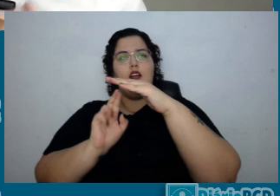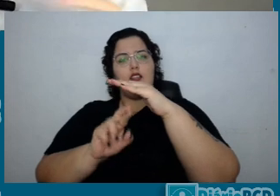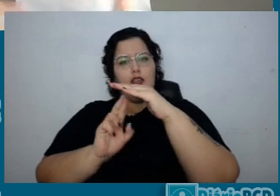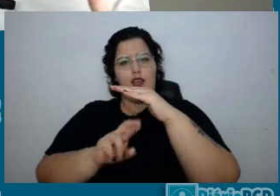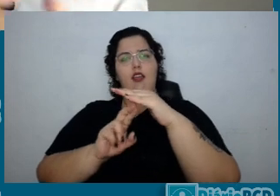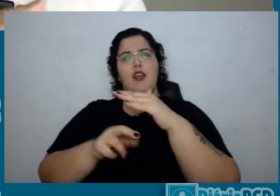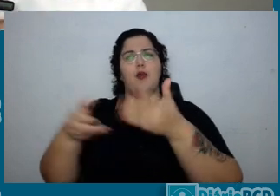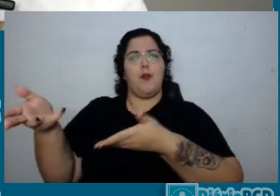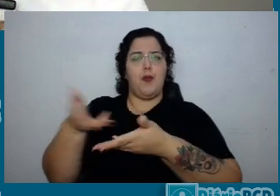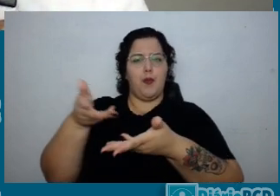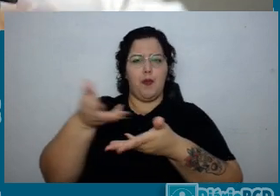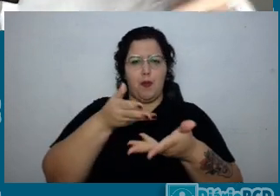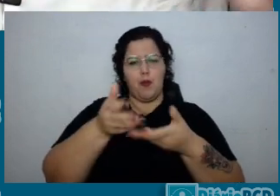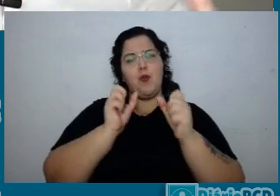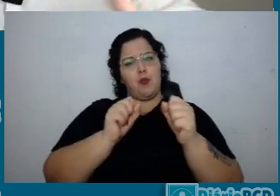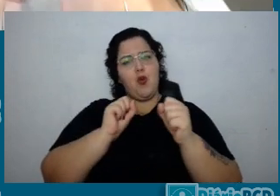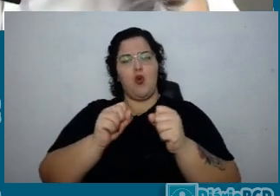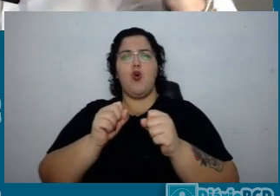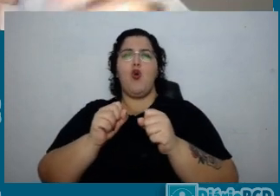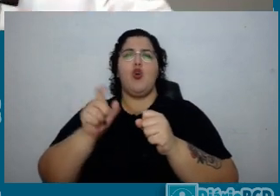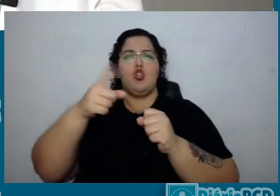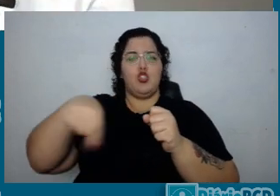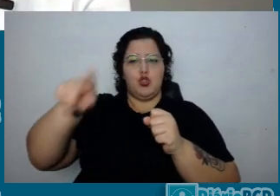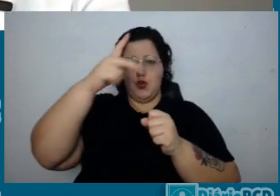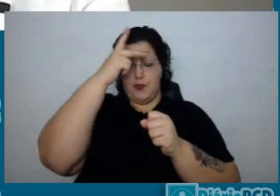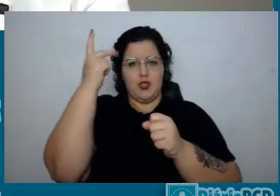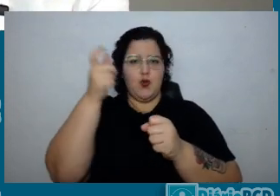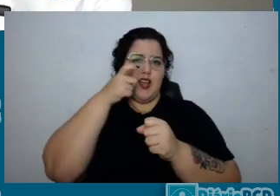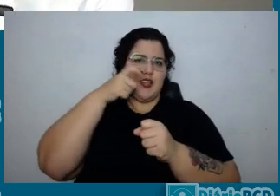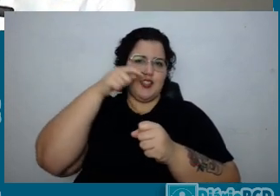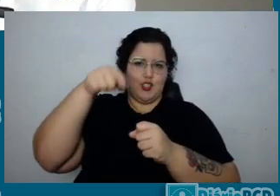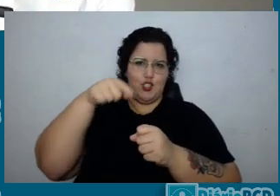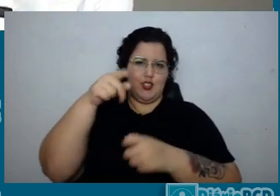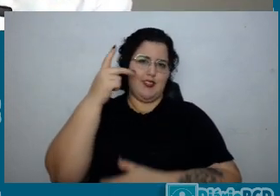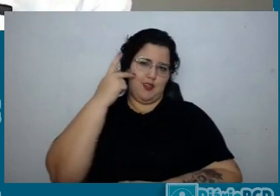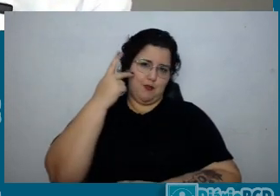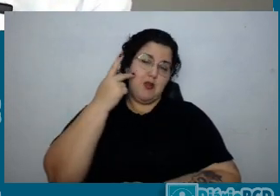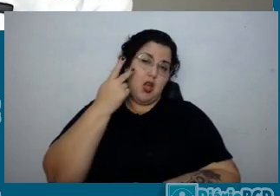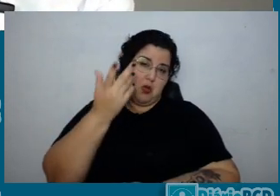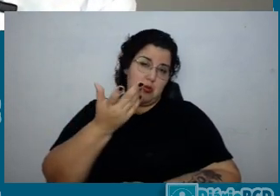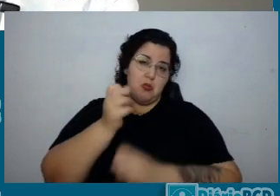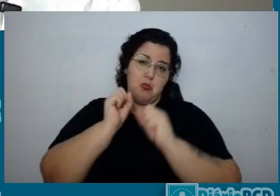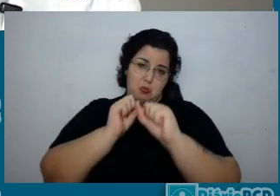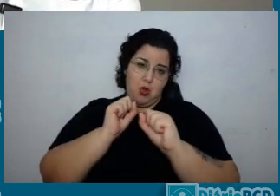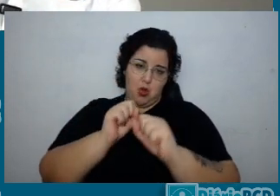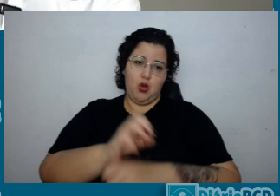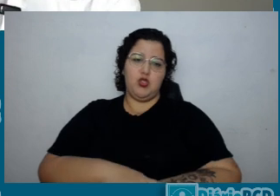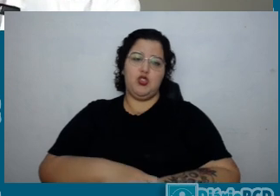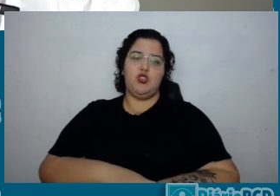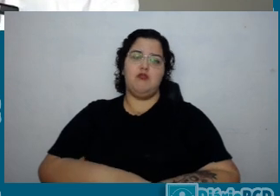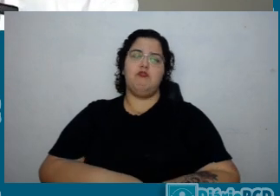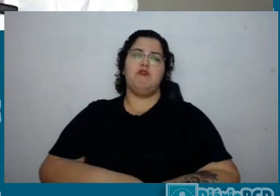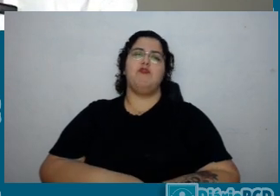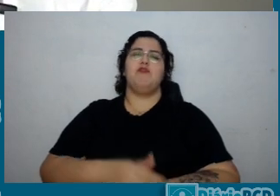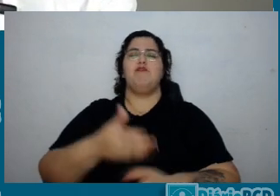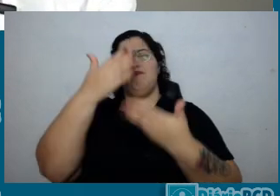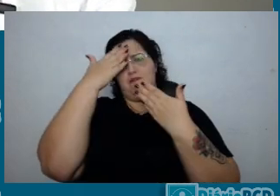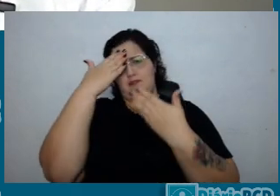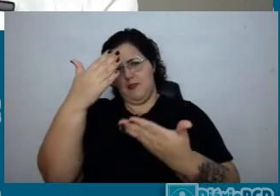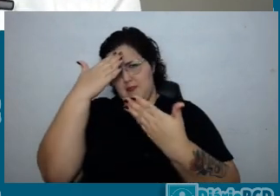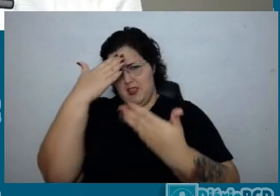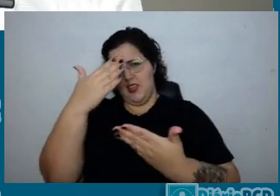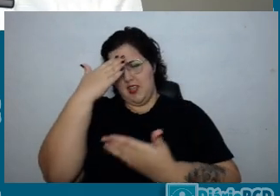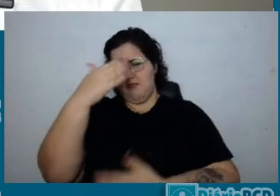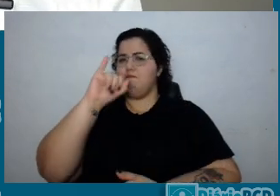para poder ter essa relação com quem acompanha você aqui pelo estado de São Paulo, secretária. Muito